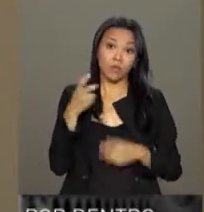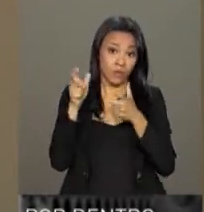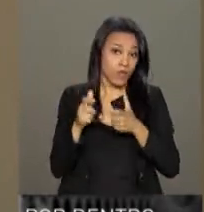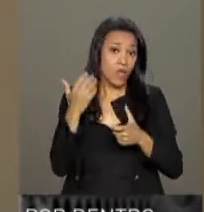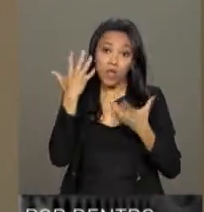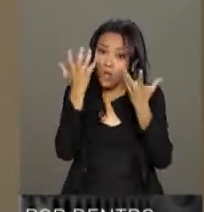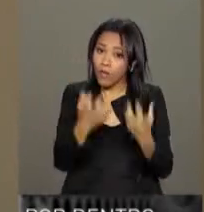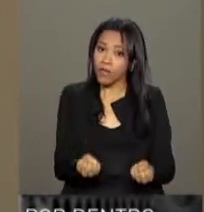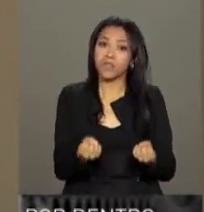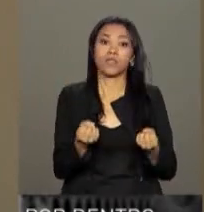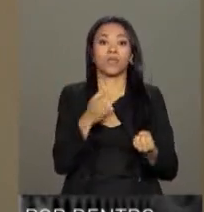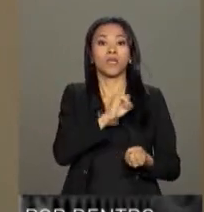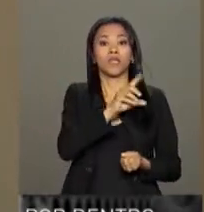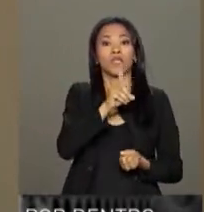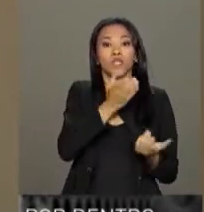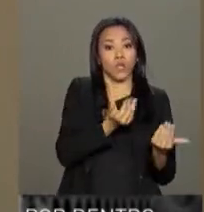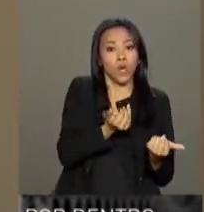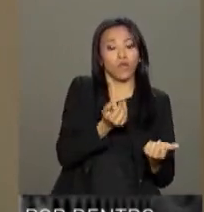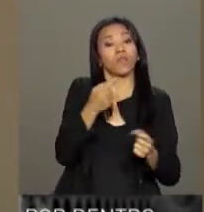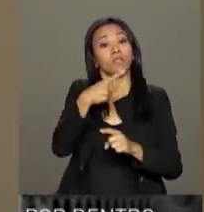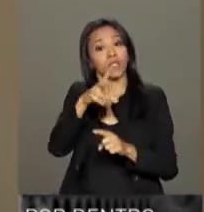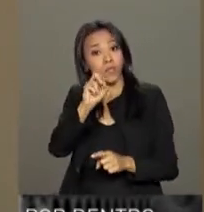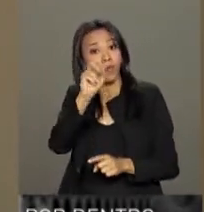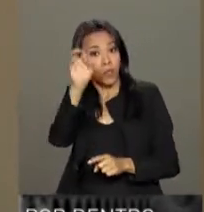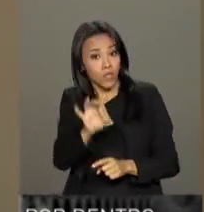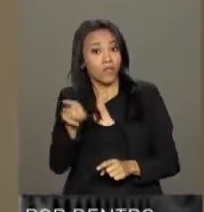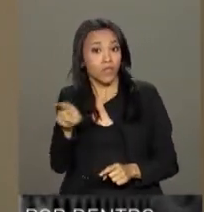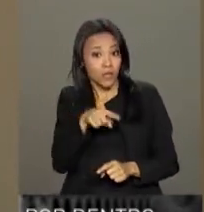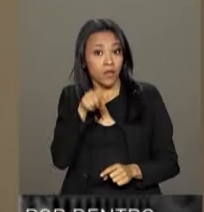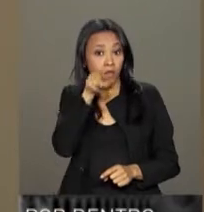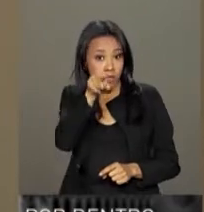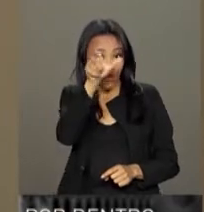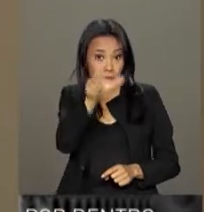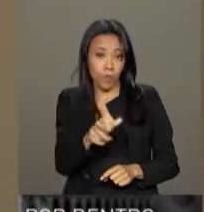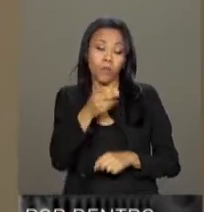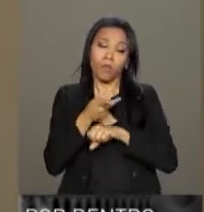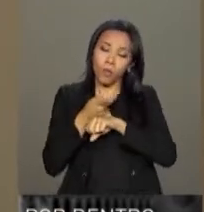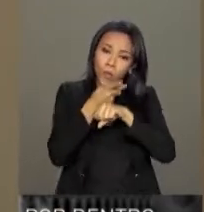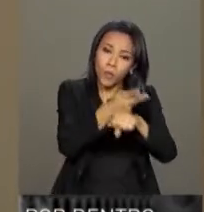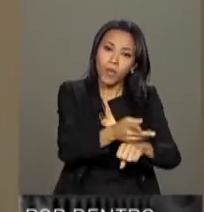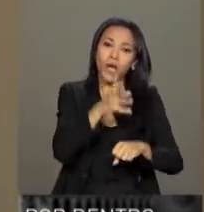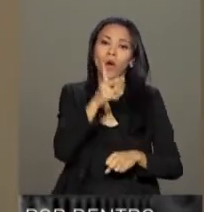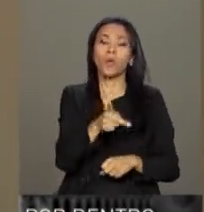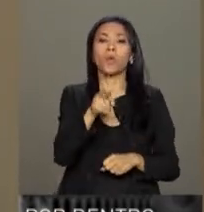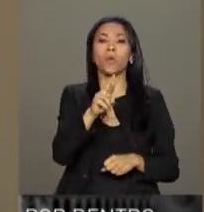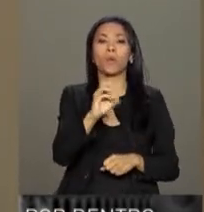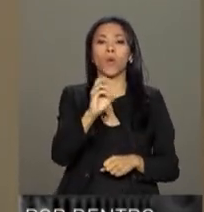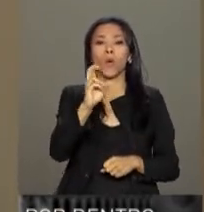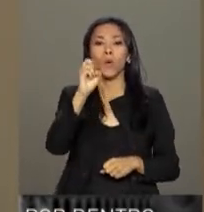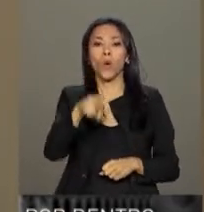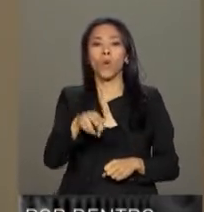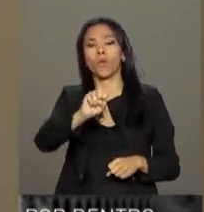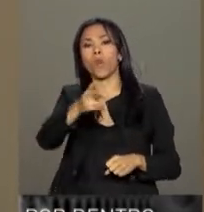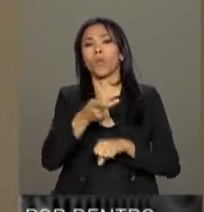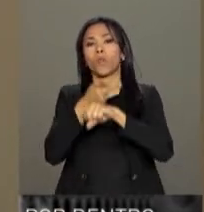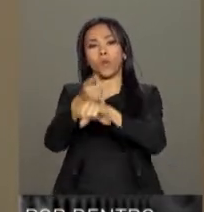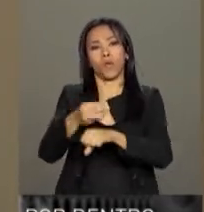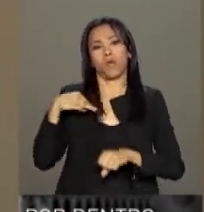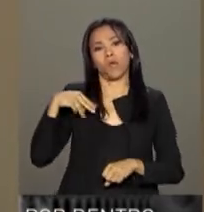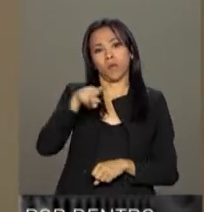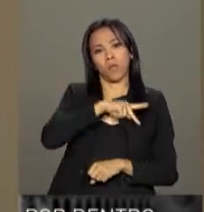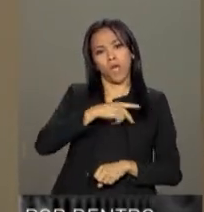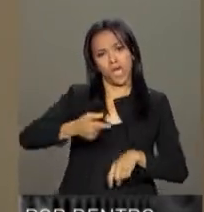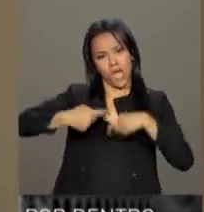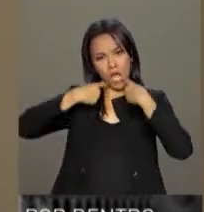jovem ea entrada para esses jovens você pode procurar o procon ou pode procurar o ministério público e denunciar é lei